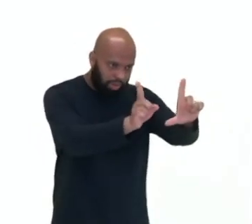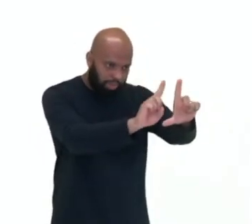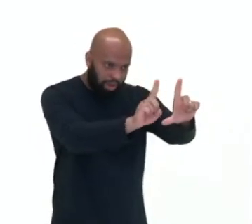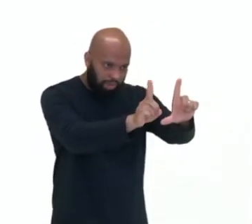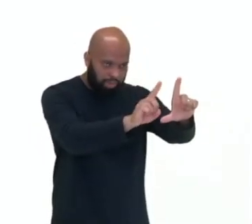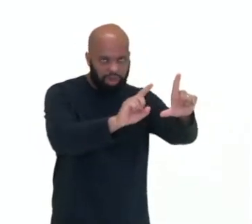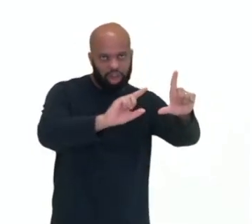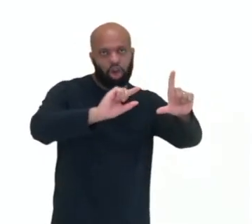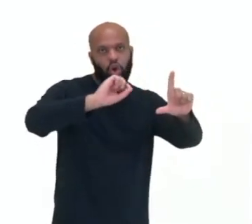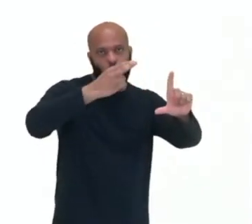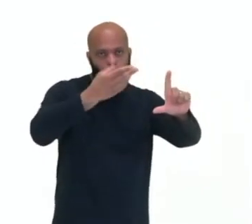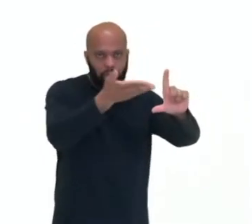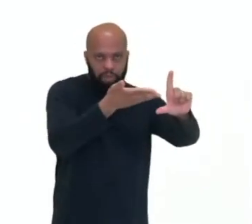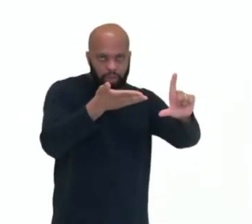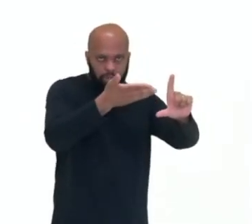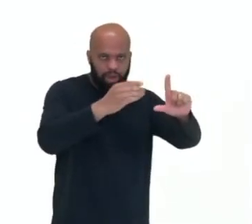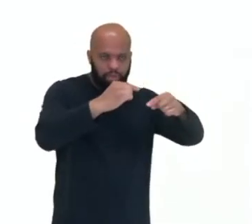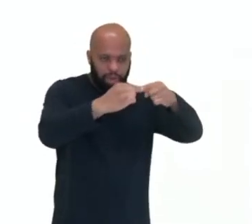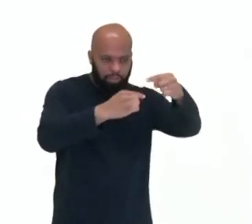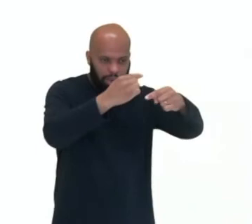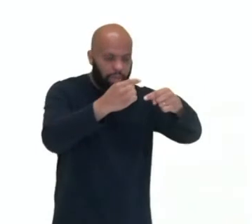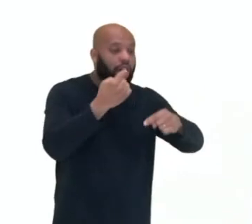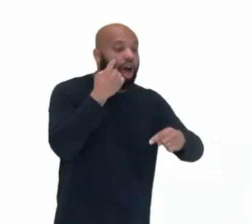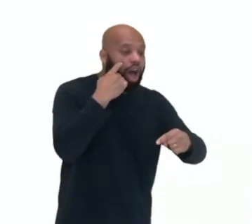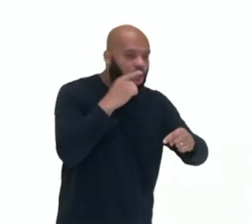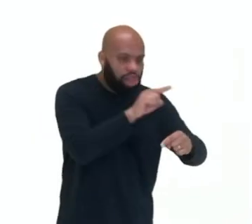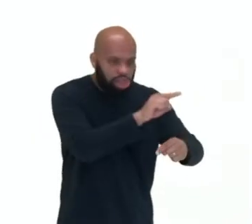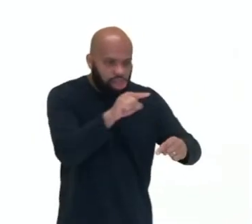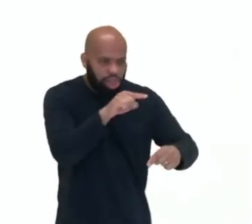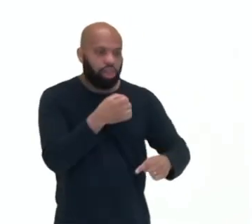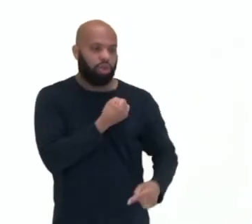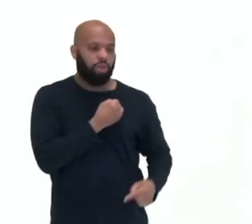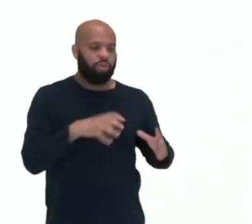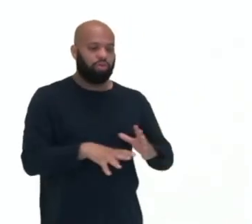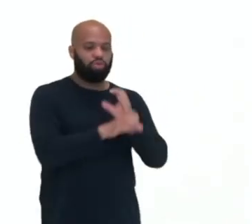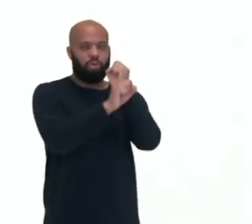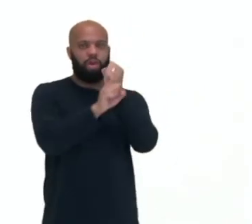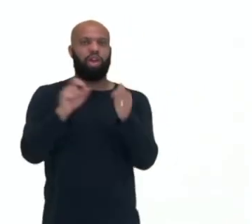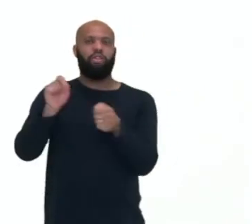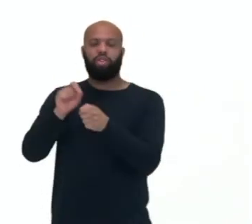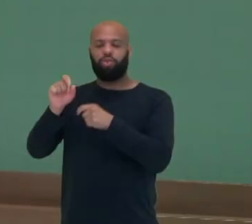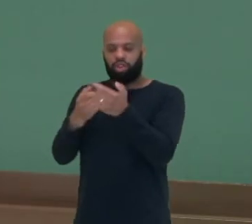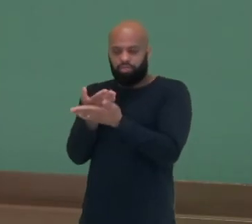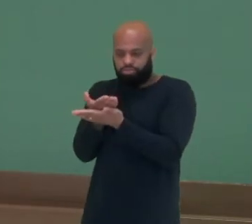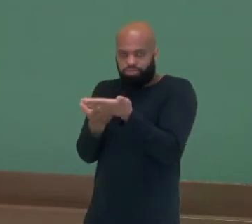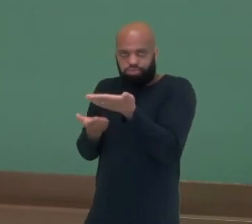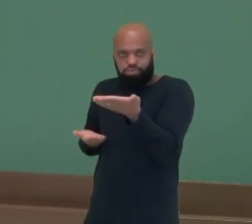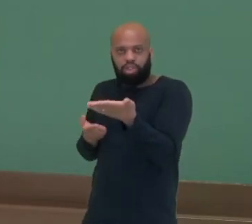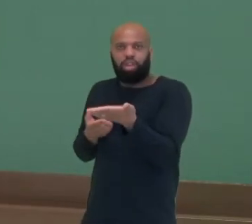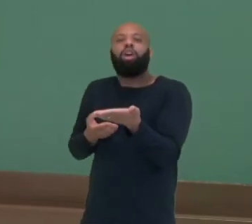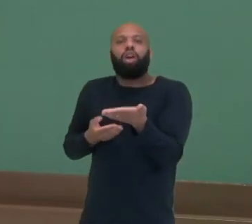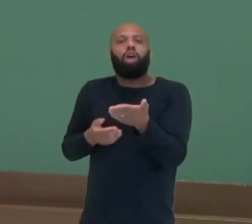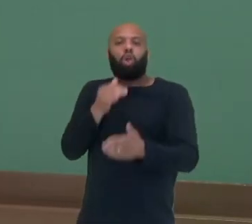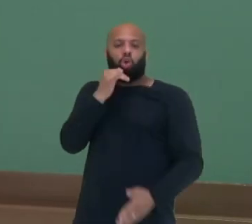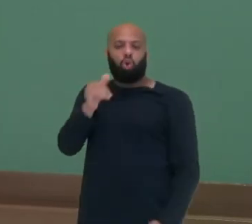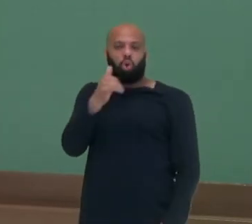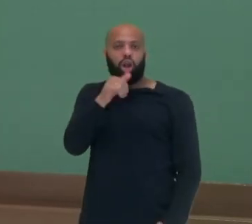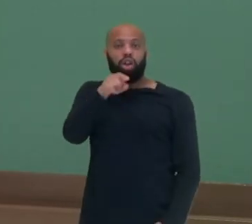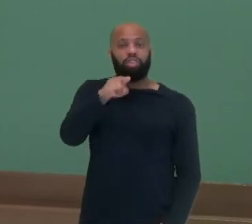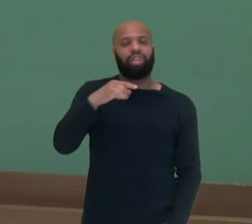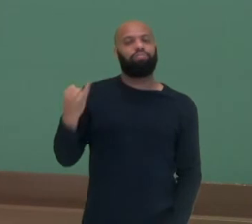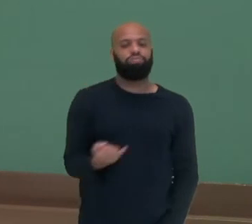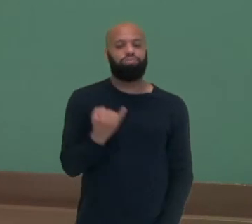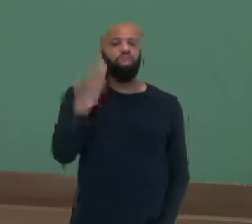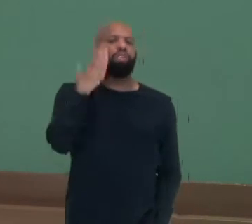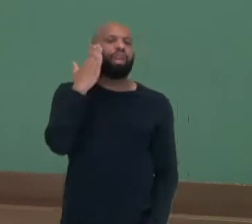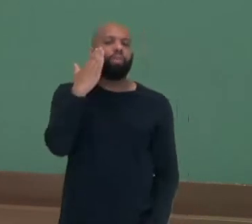um número e um tipo. Super importante conhecer a conta de luz, fazer a sua interpretação para saber